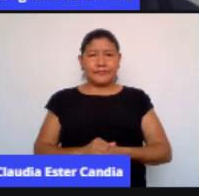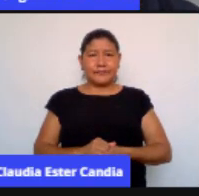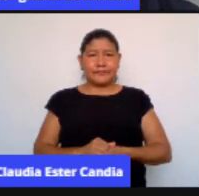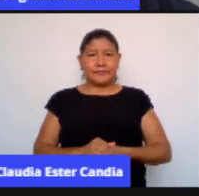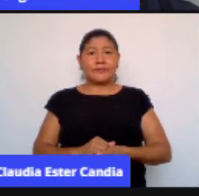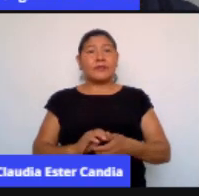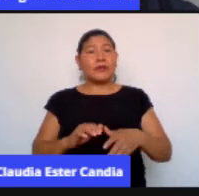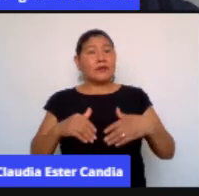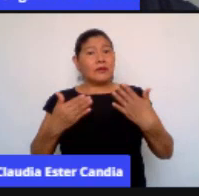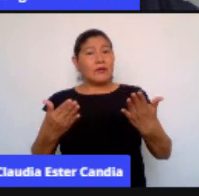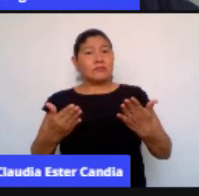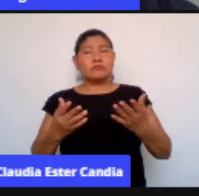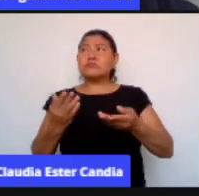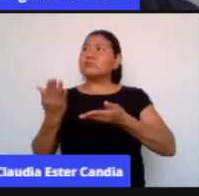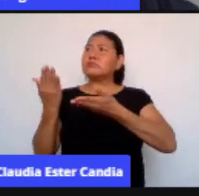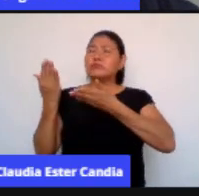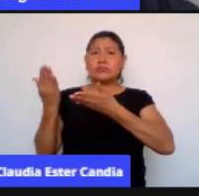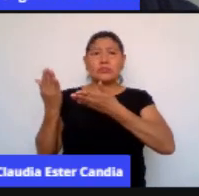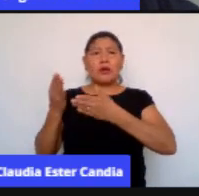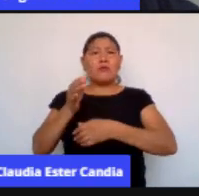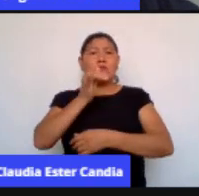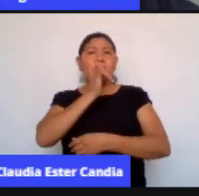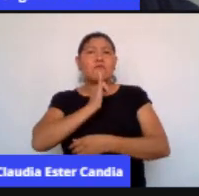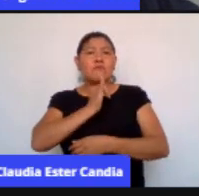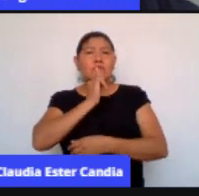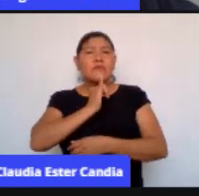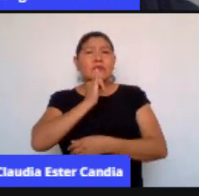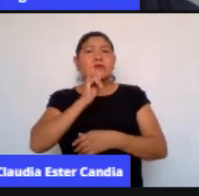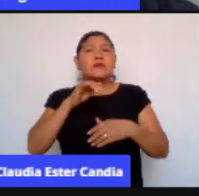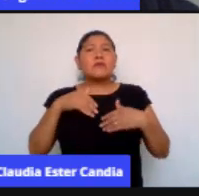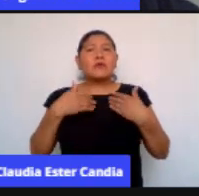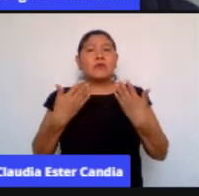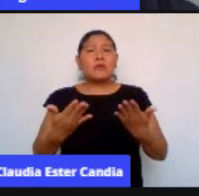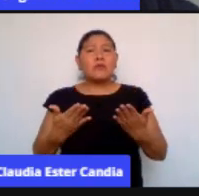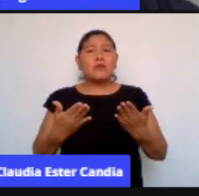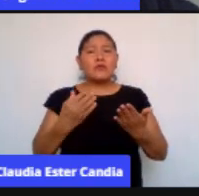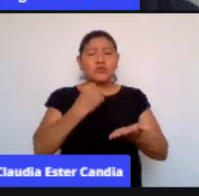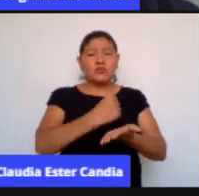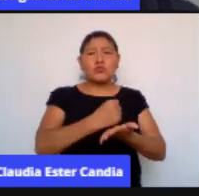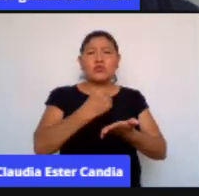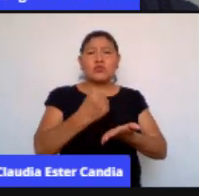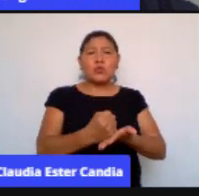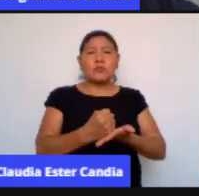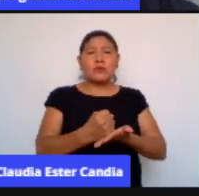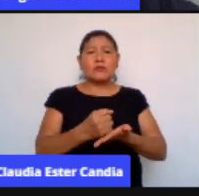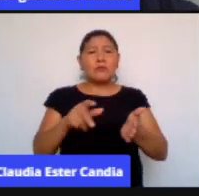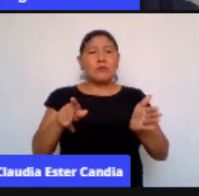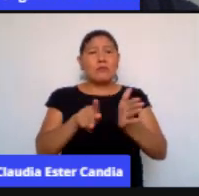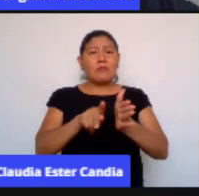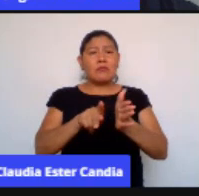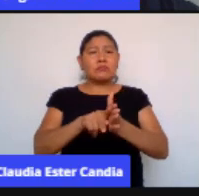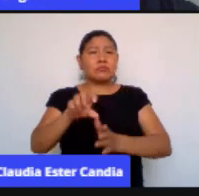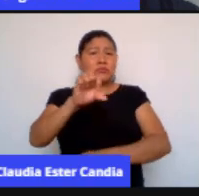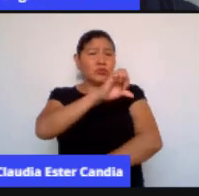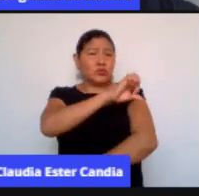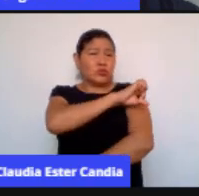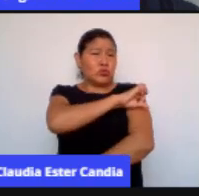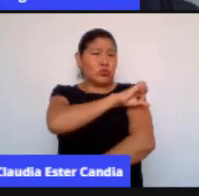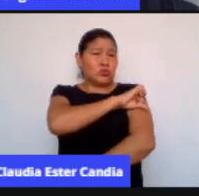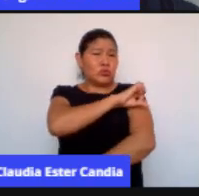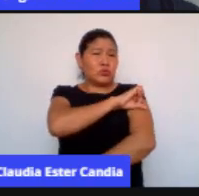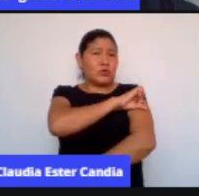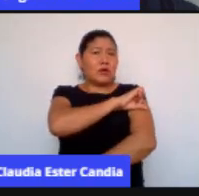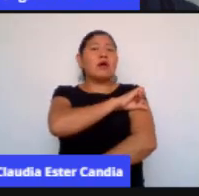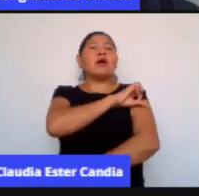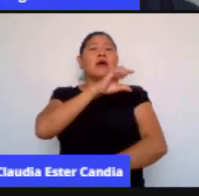Então, aí a gente tem um exemplo, né, do como está o documento, né, no nono ano. Então, vocês podem, né, verem, a gente tem as